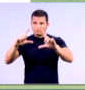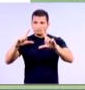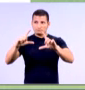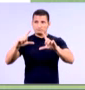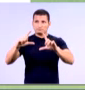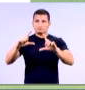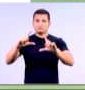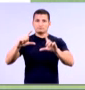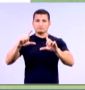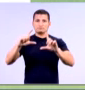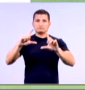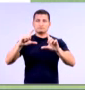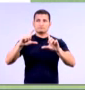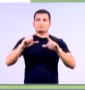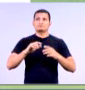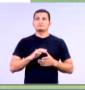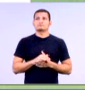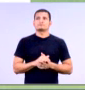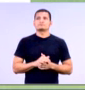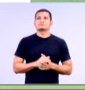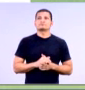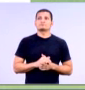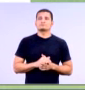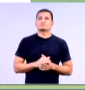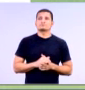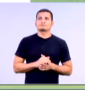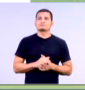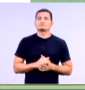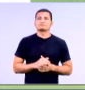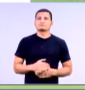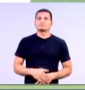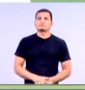fecha parênteses, né? E o legal,